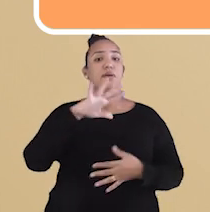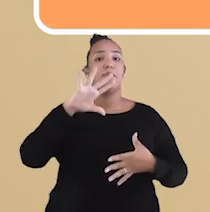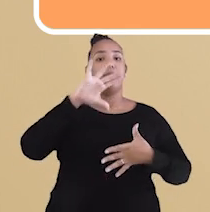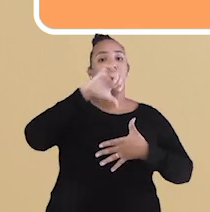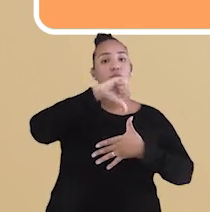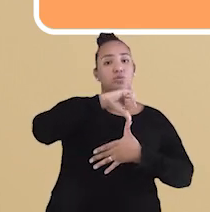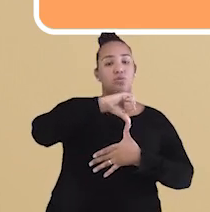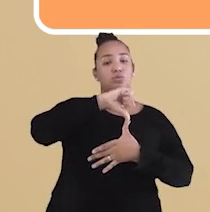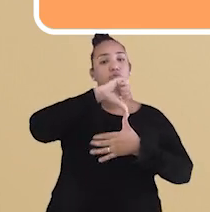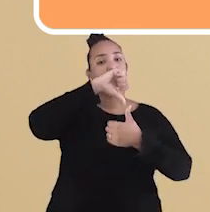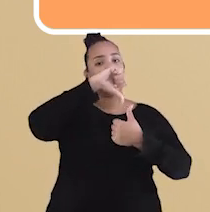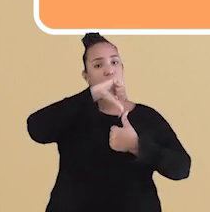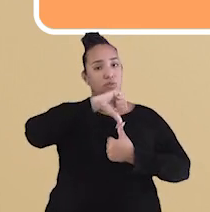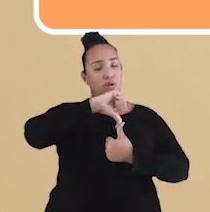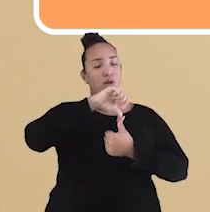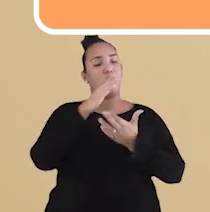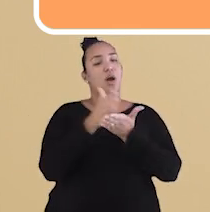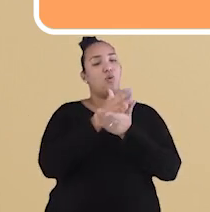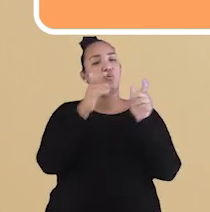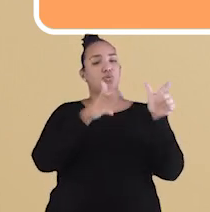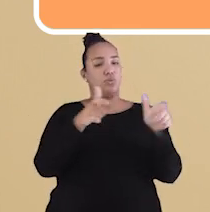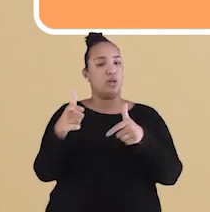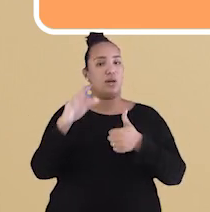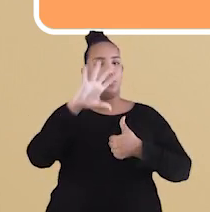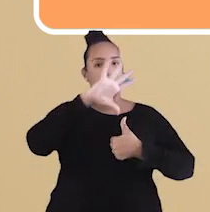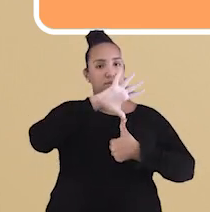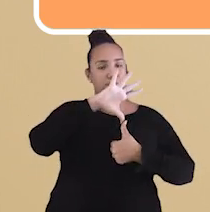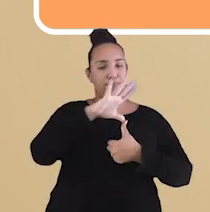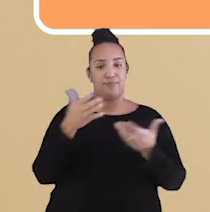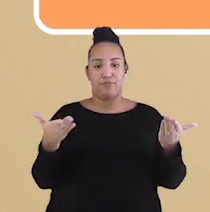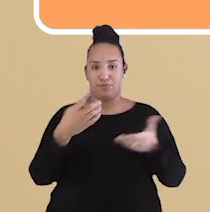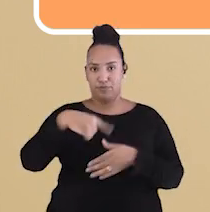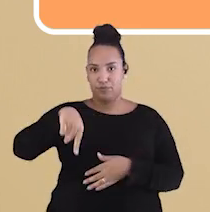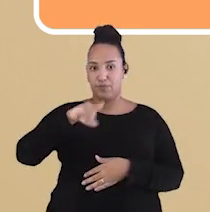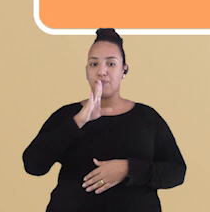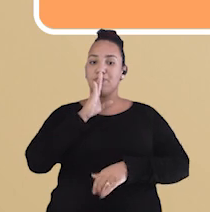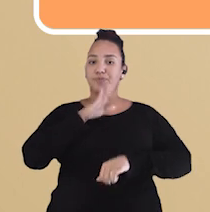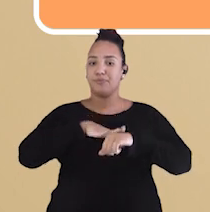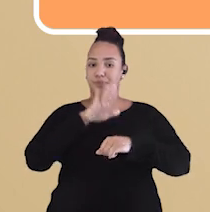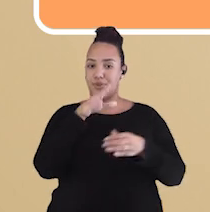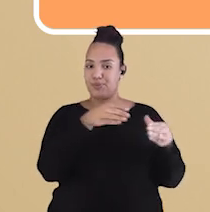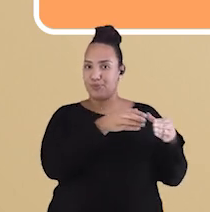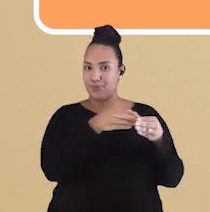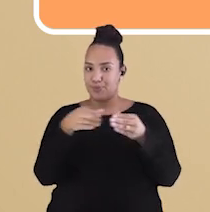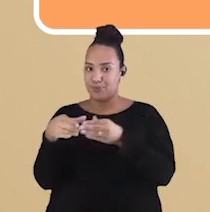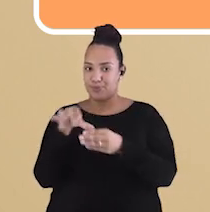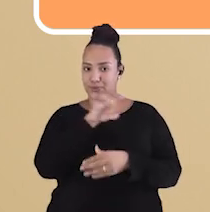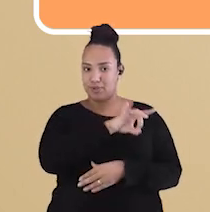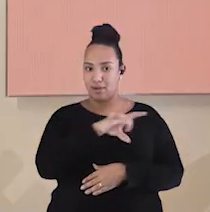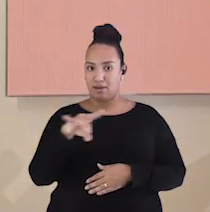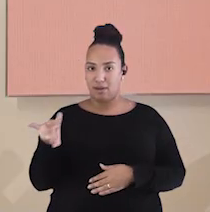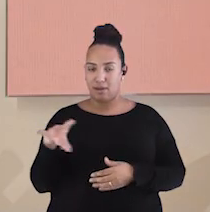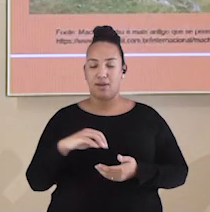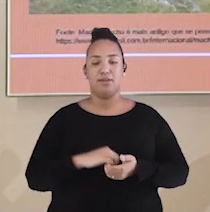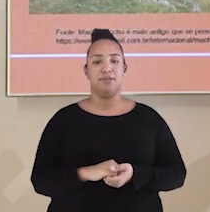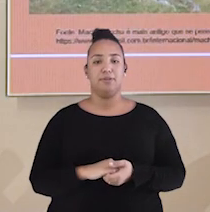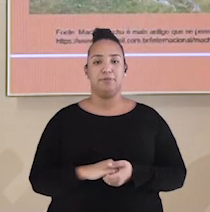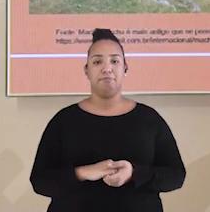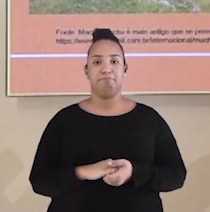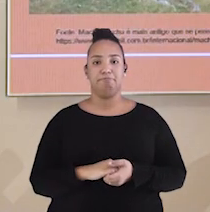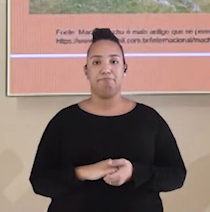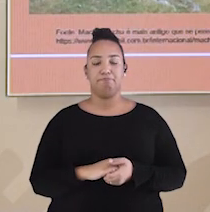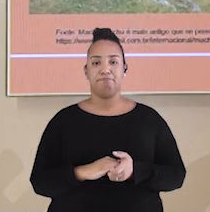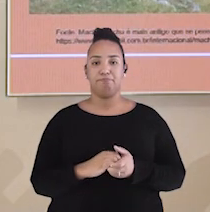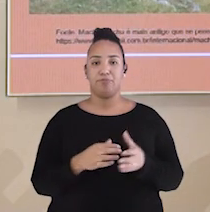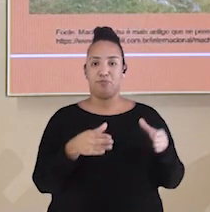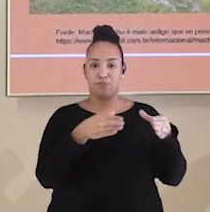poucos locais da América do Norte. Vamos conhecer um pouquinho mais sobre as civilizações? O Império Inca